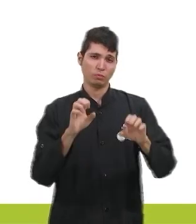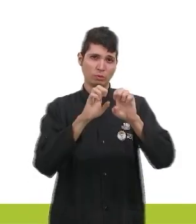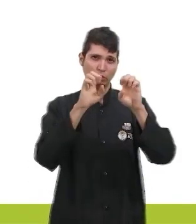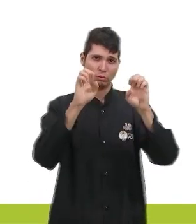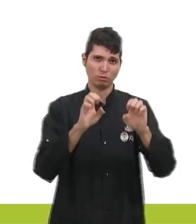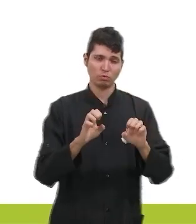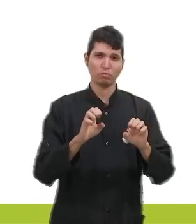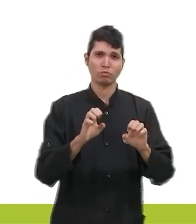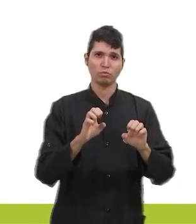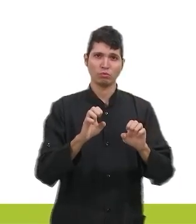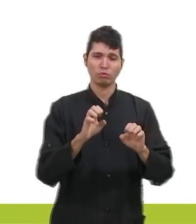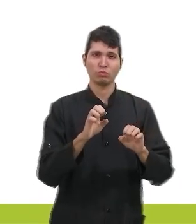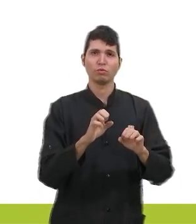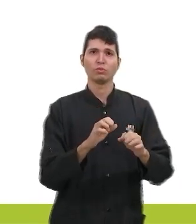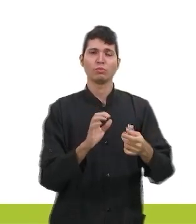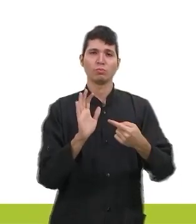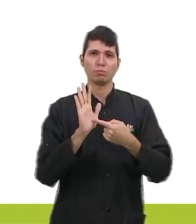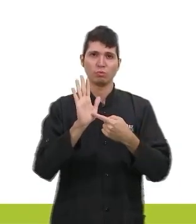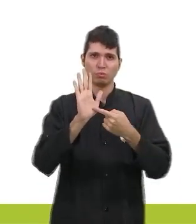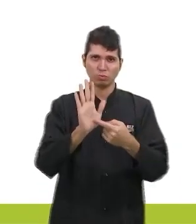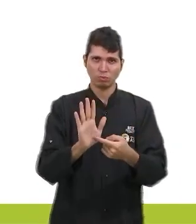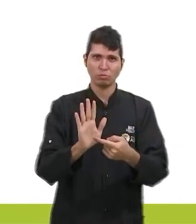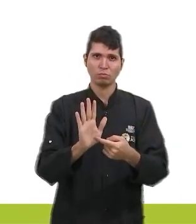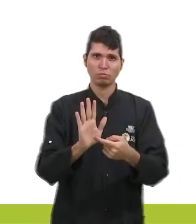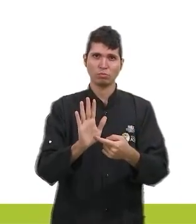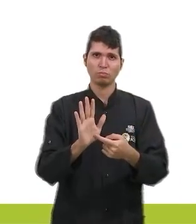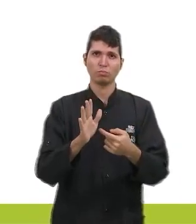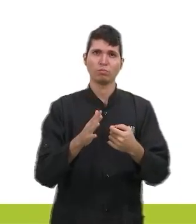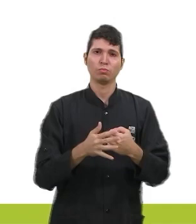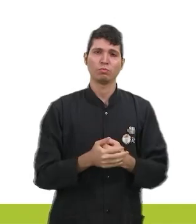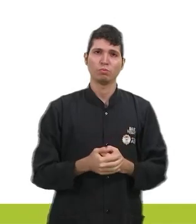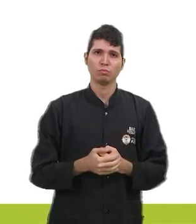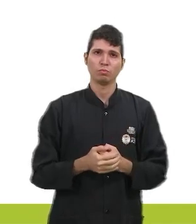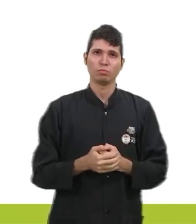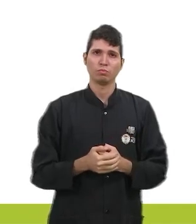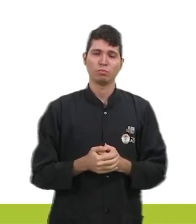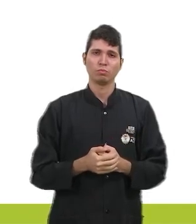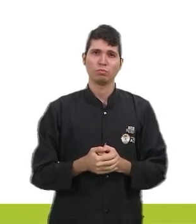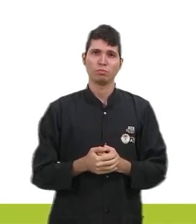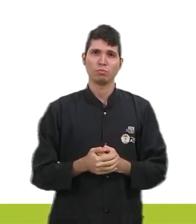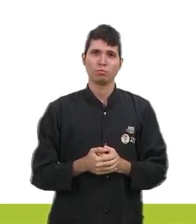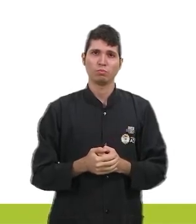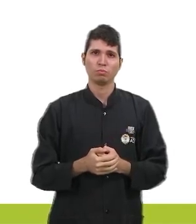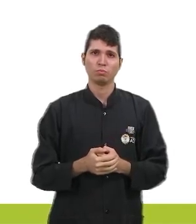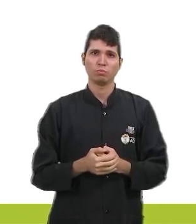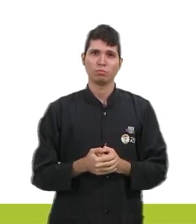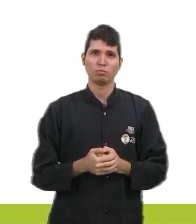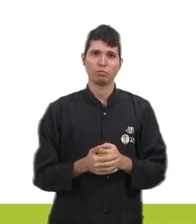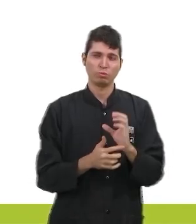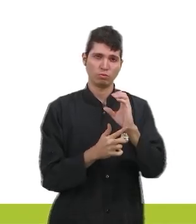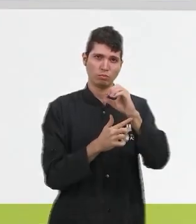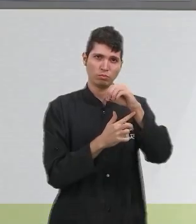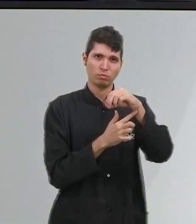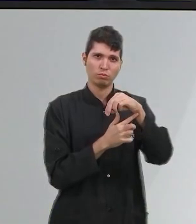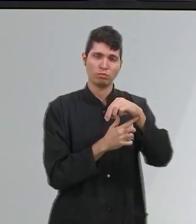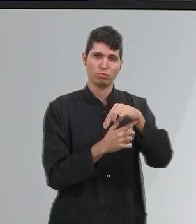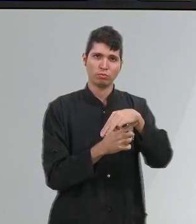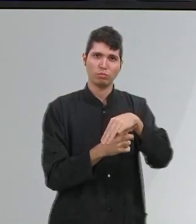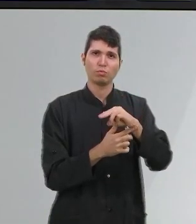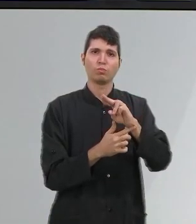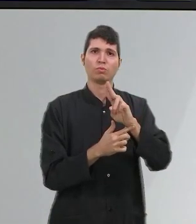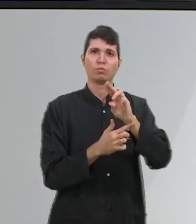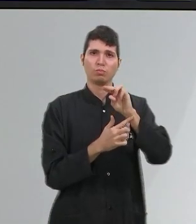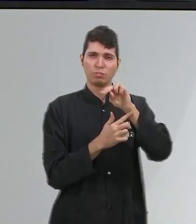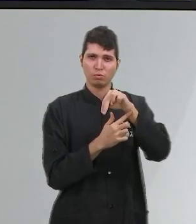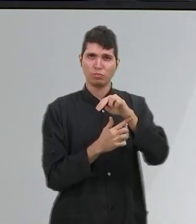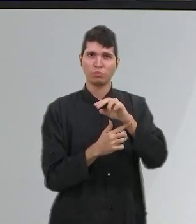dos compostos mencionados apresentam em comum. Então, aí um termo que você precisa se atentar muito bem,